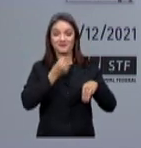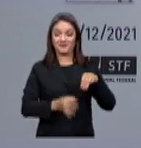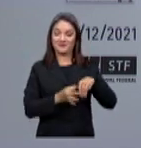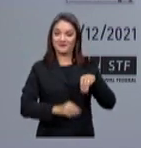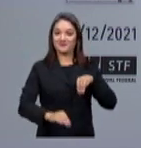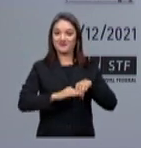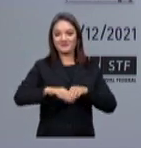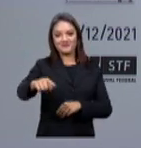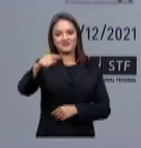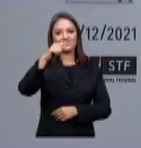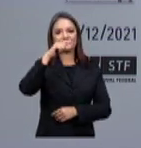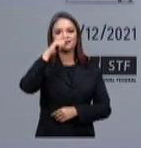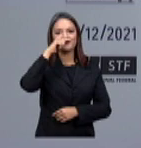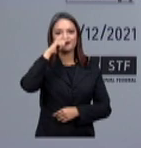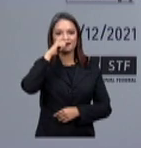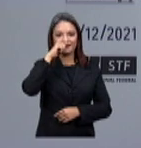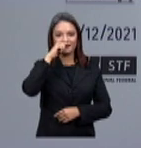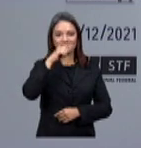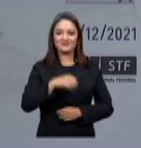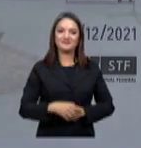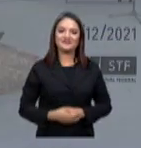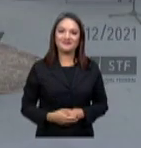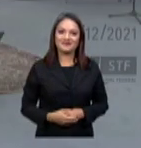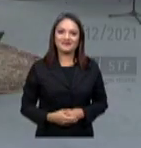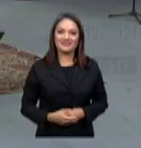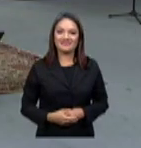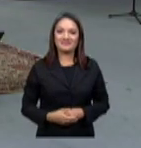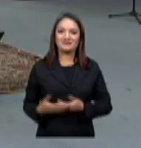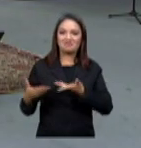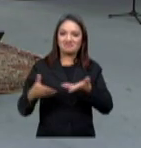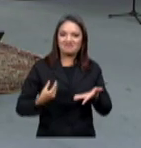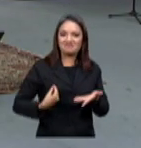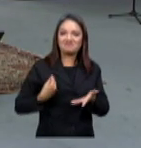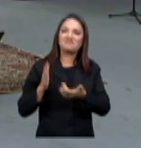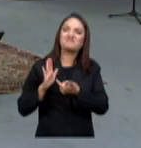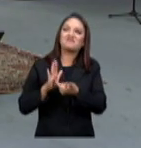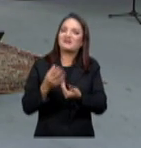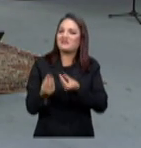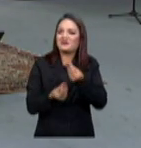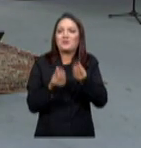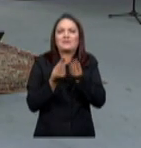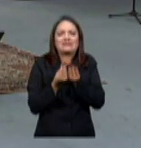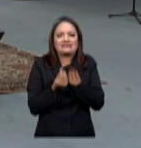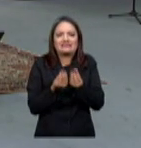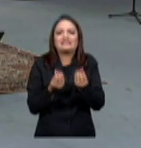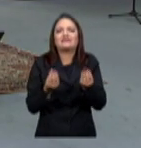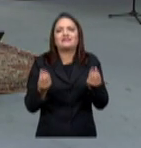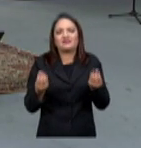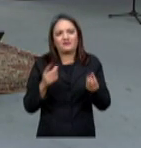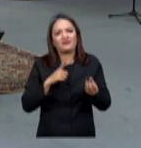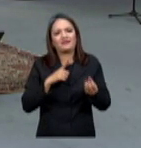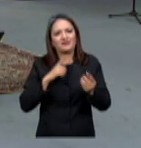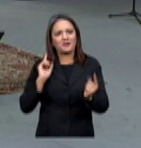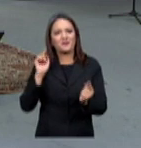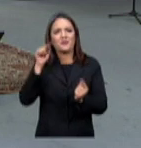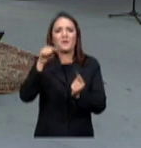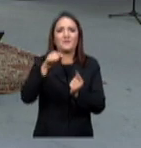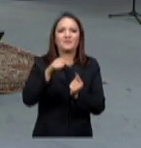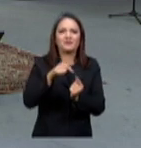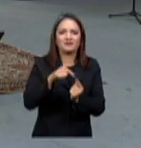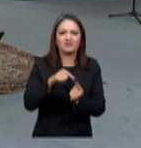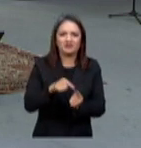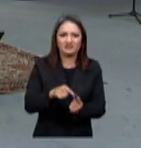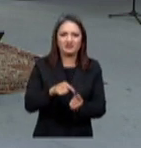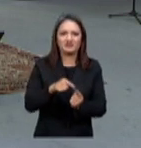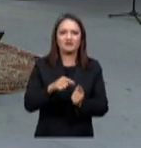que demonstra o seu comparecimento Sua sensibilidade com os objetivos que norteiam